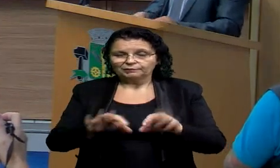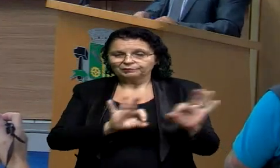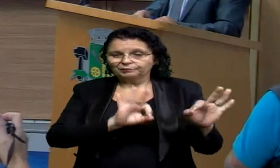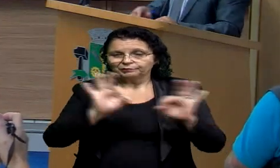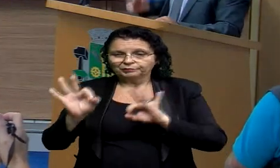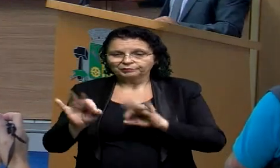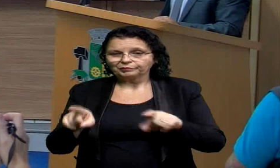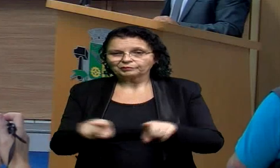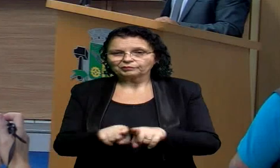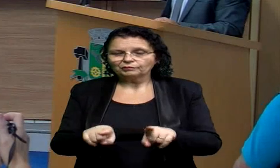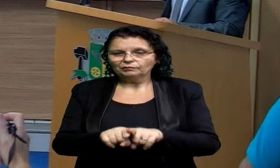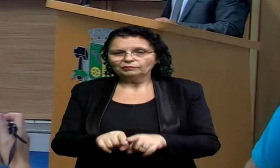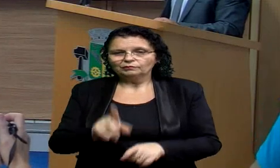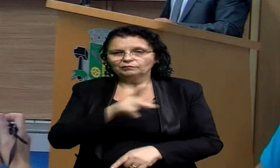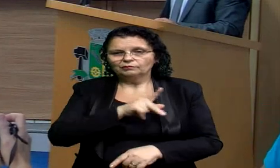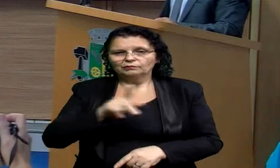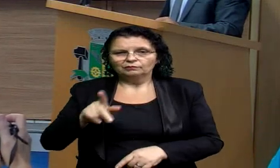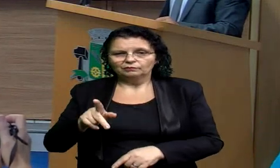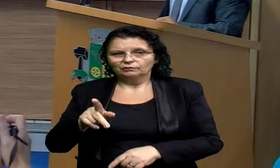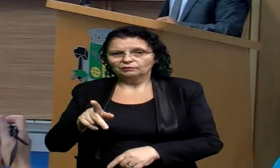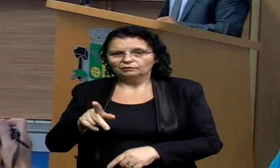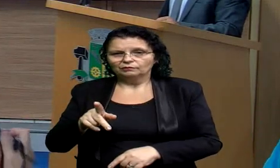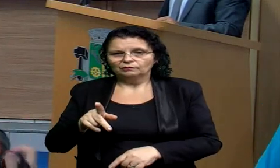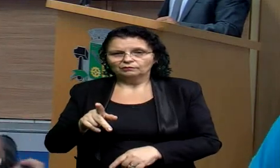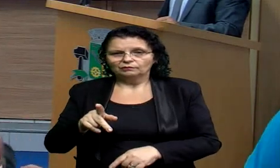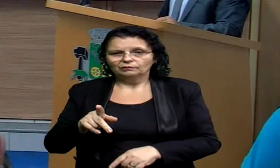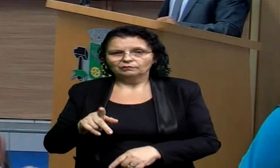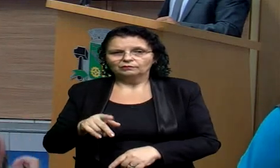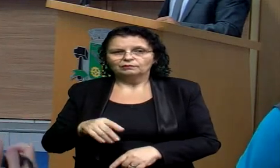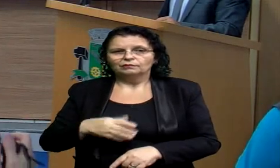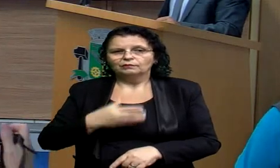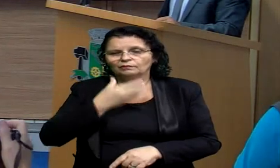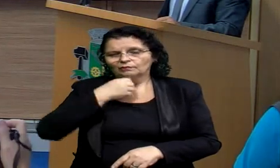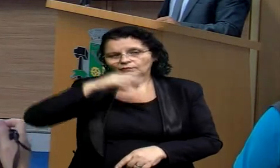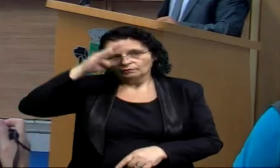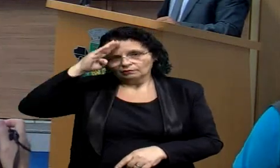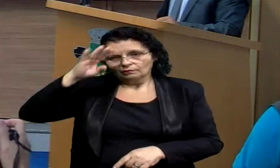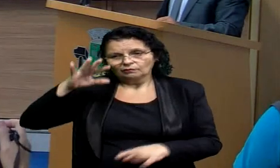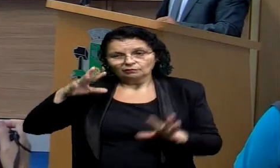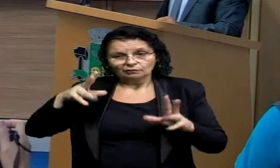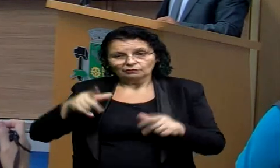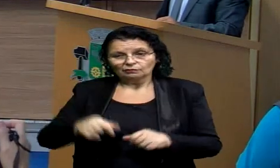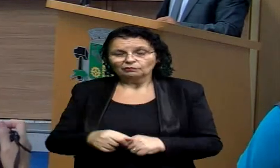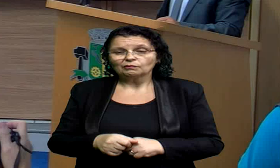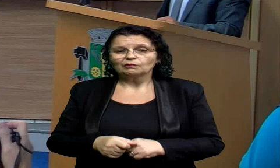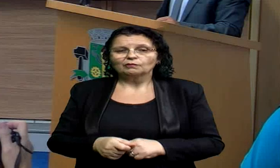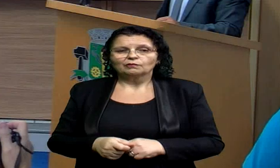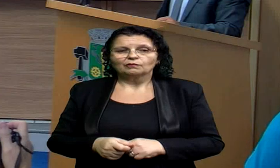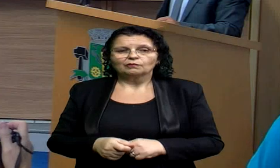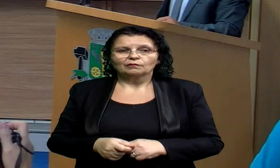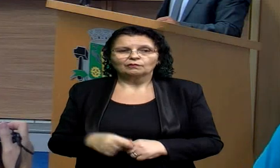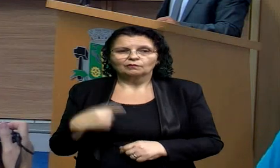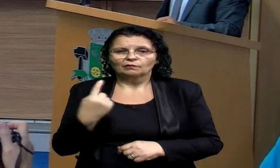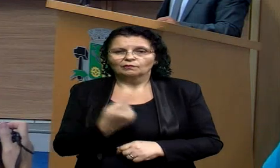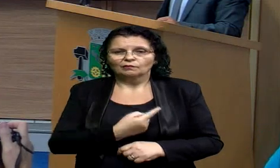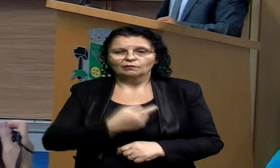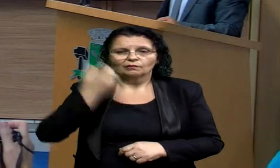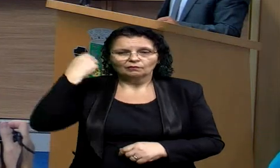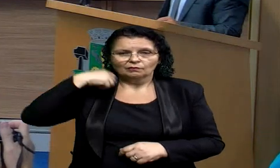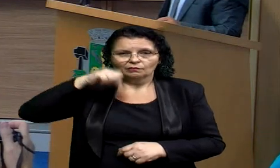presente nosso Presidente Josias Líder eh a a nossa